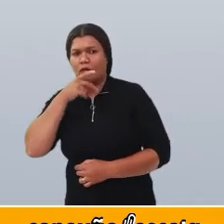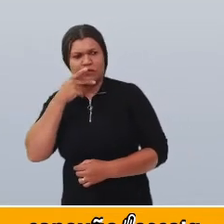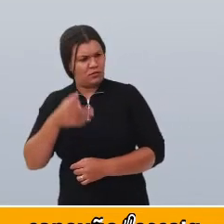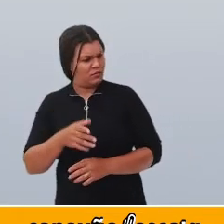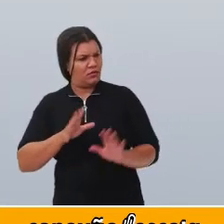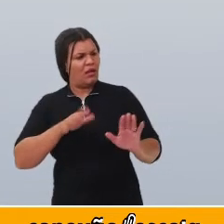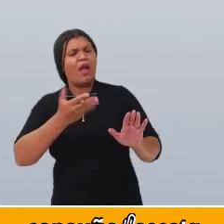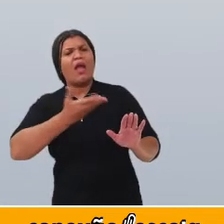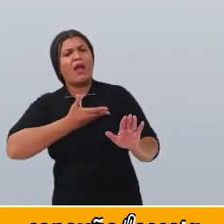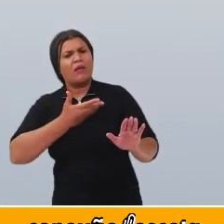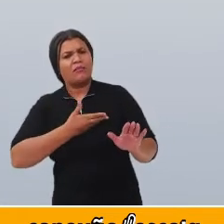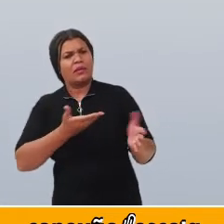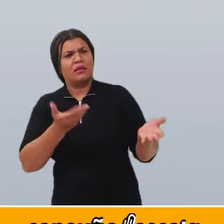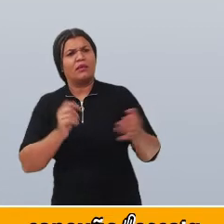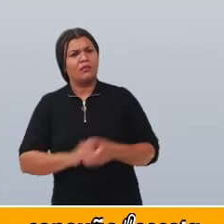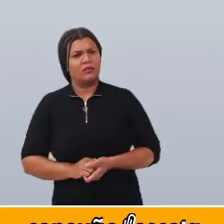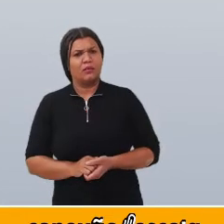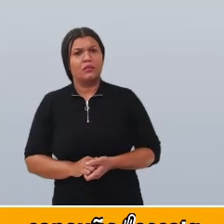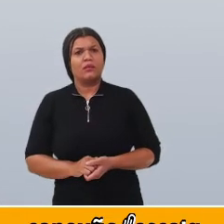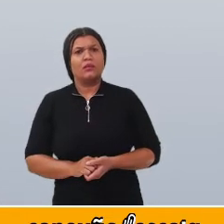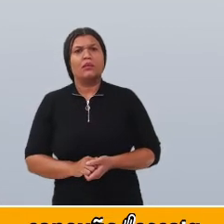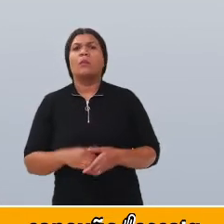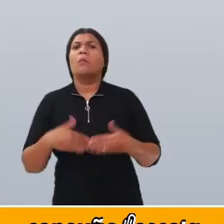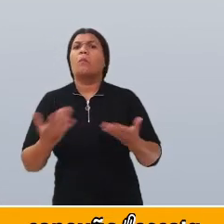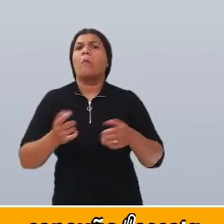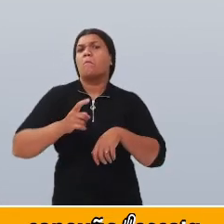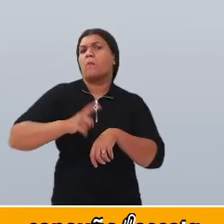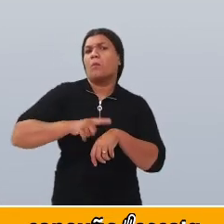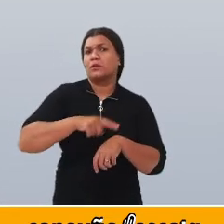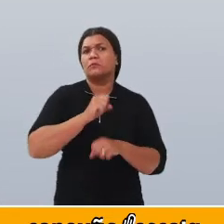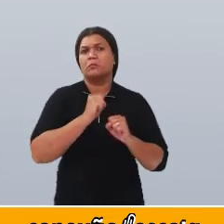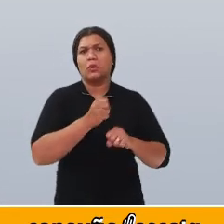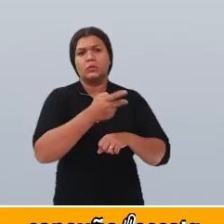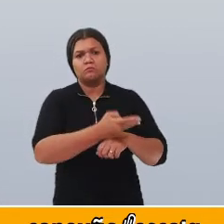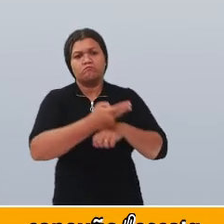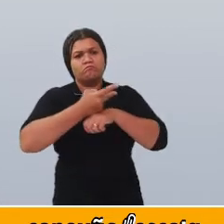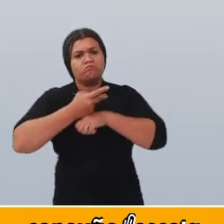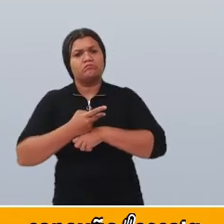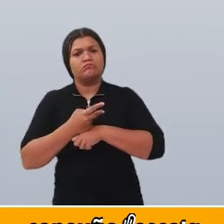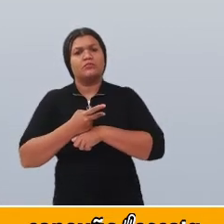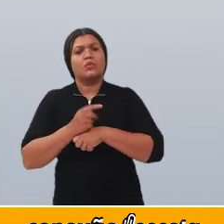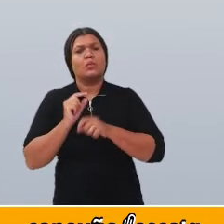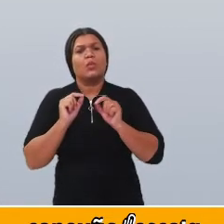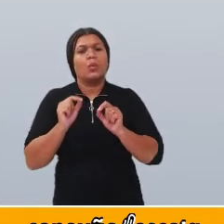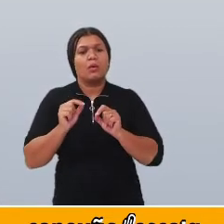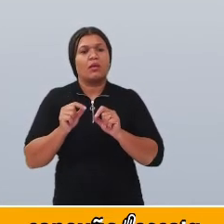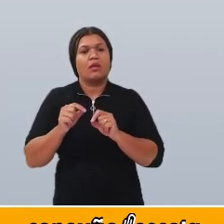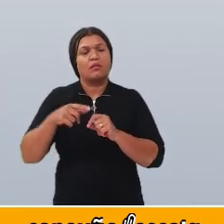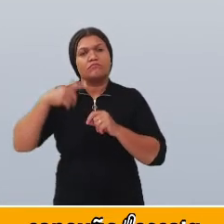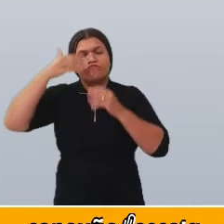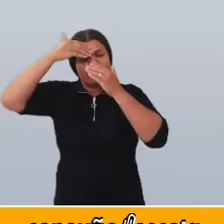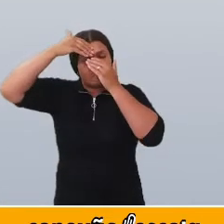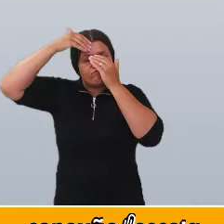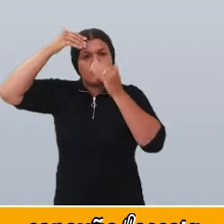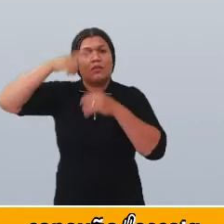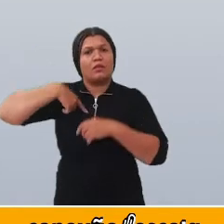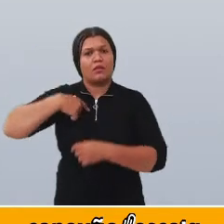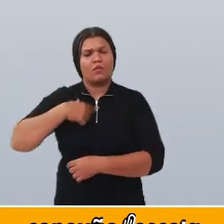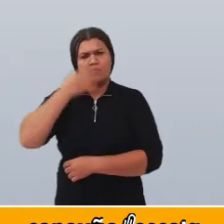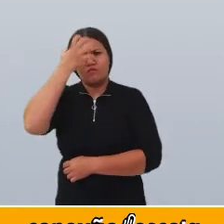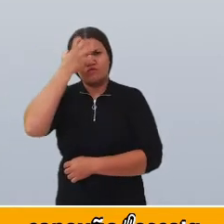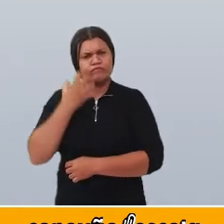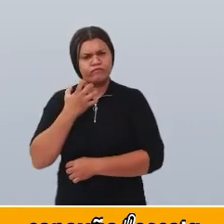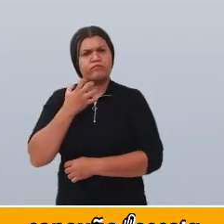bode, quando pode você me vir frangir o couro da testa? Eu estou com